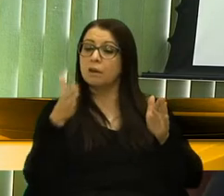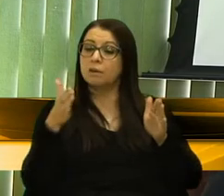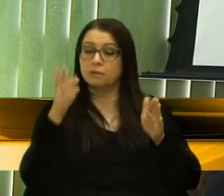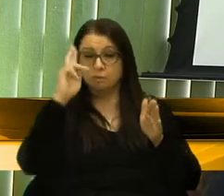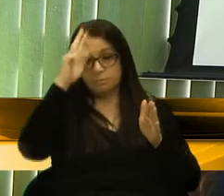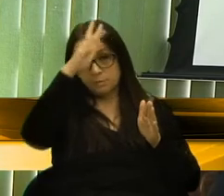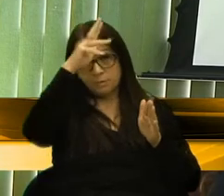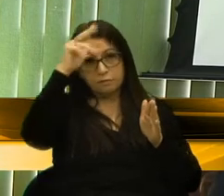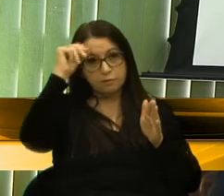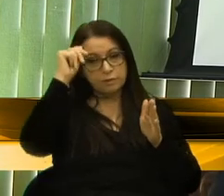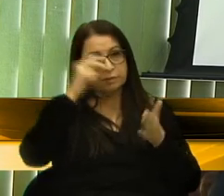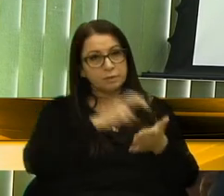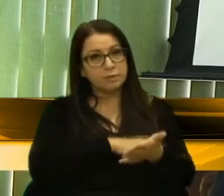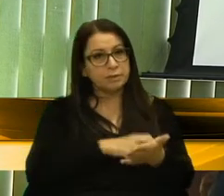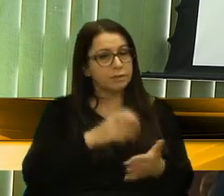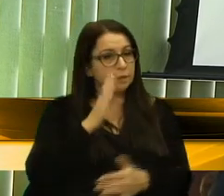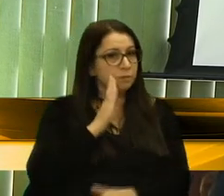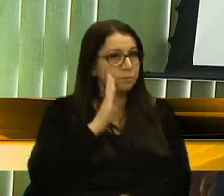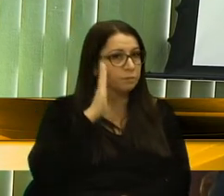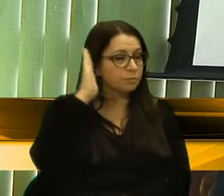prefeito cassado Daniel Guerra,